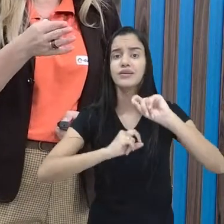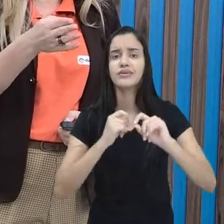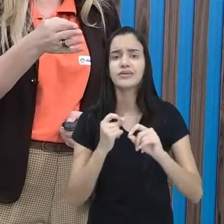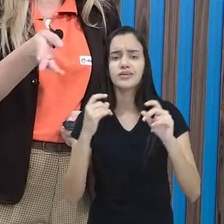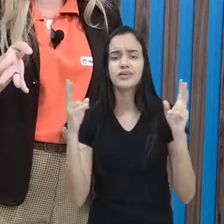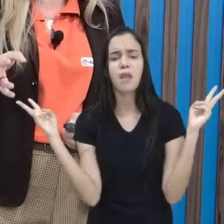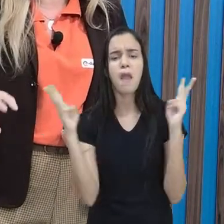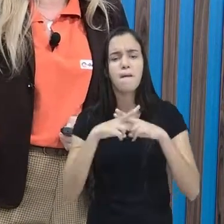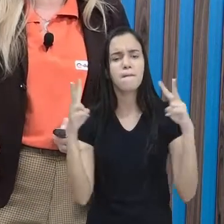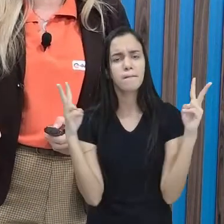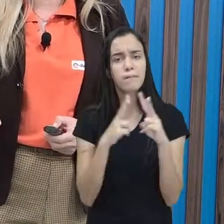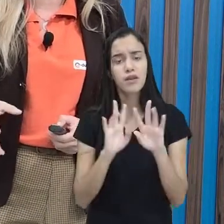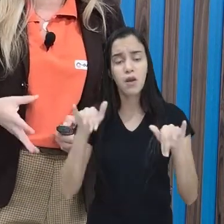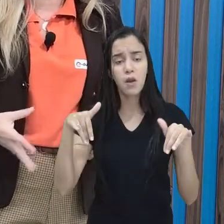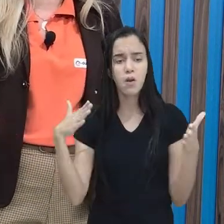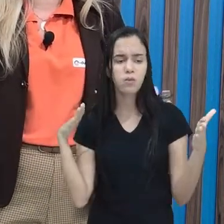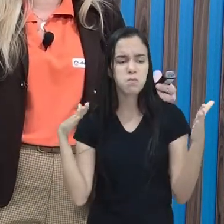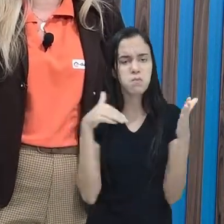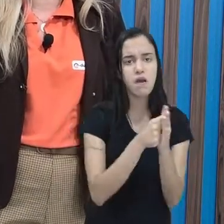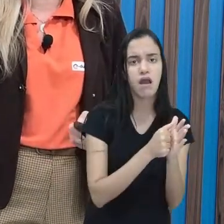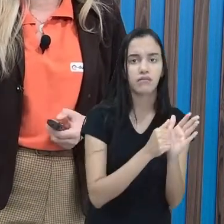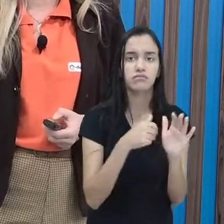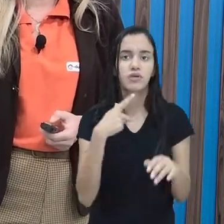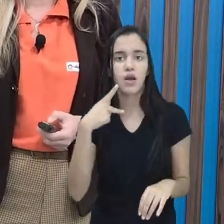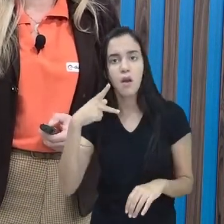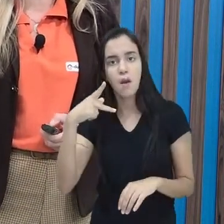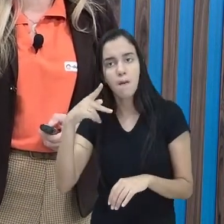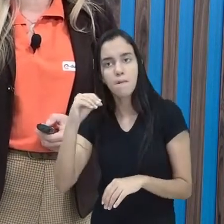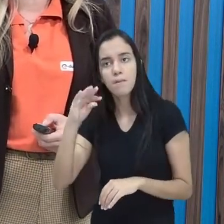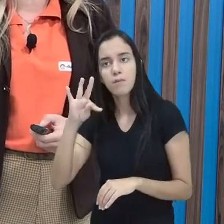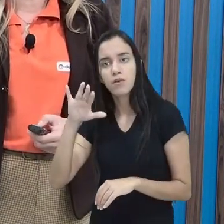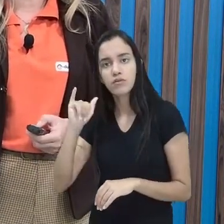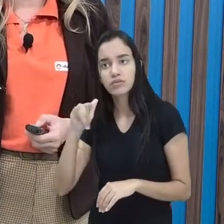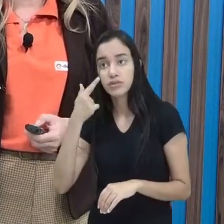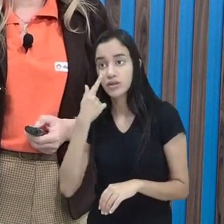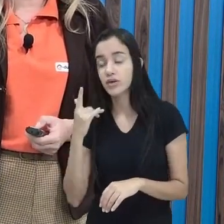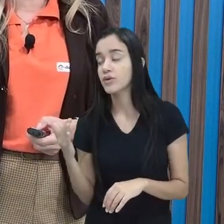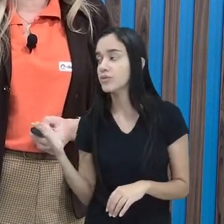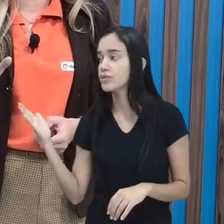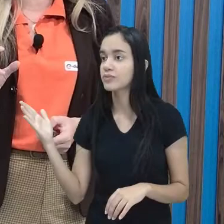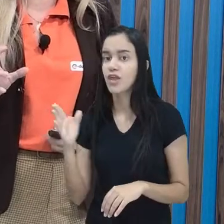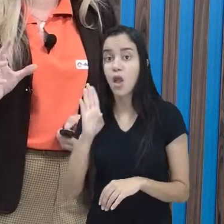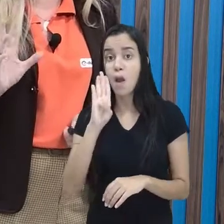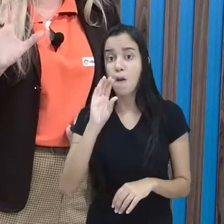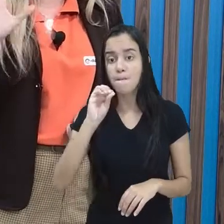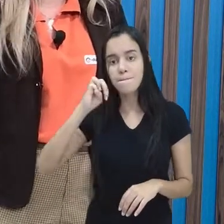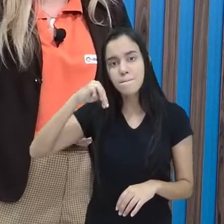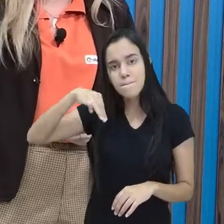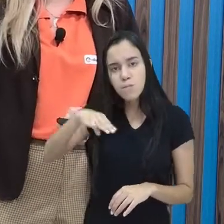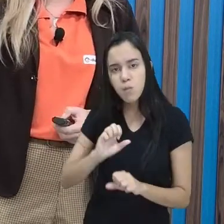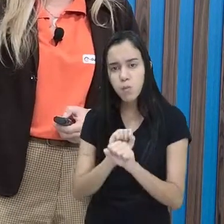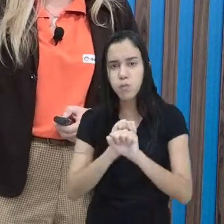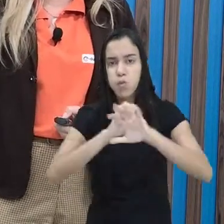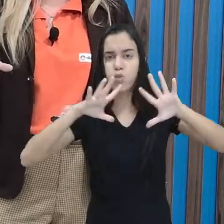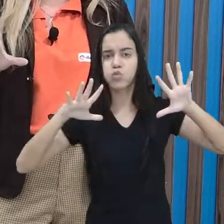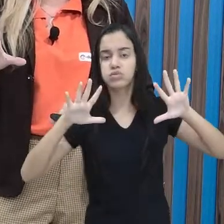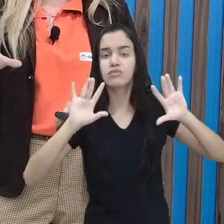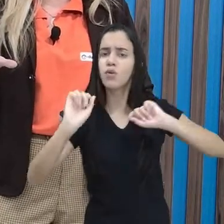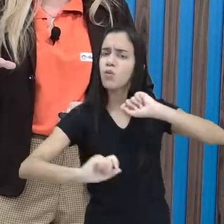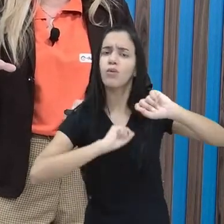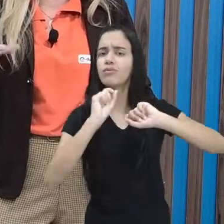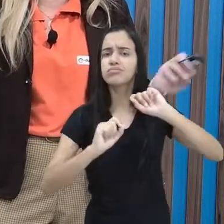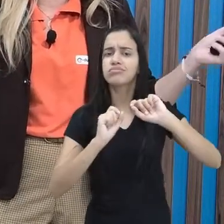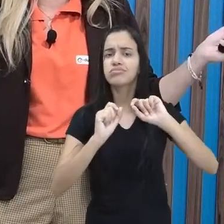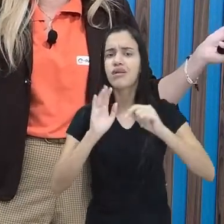de batida, não é? Pof! E essa outra? Bum! Que onomatopeia é